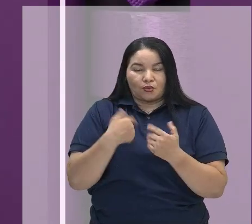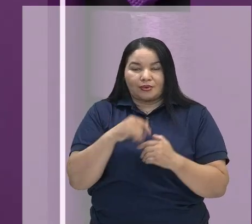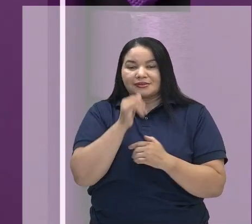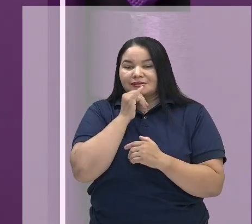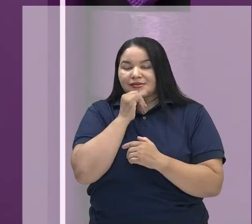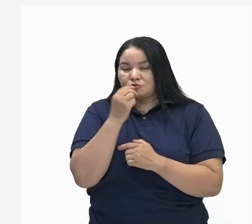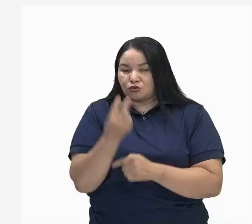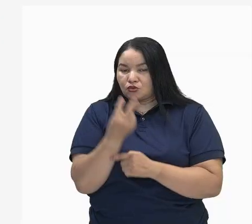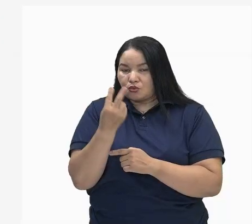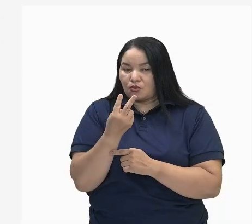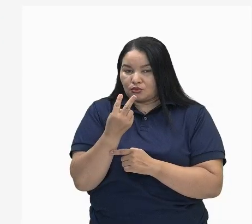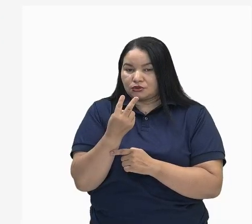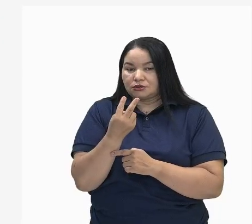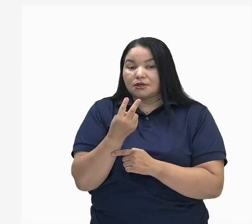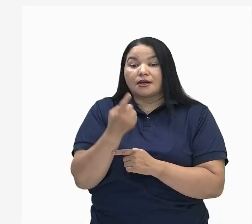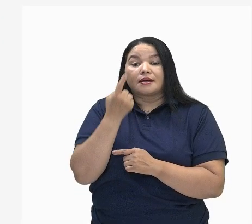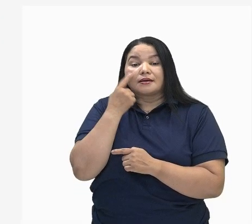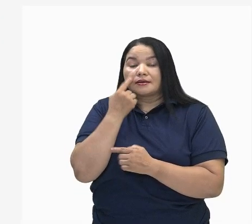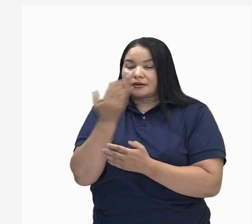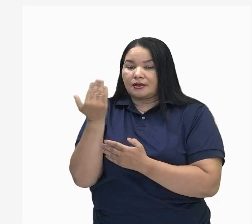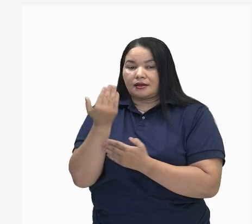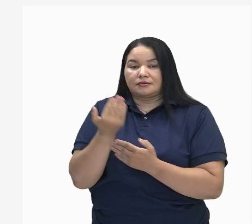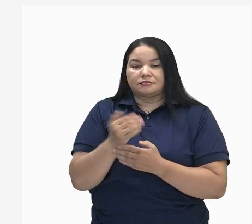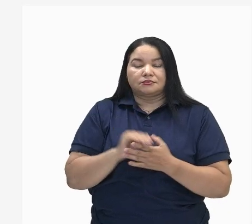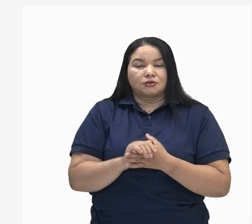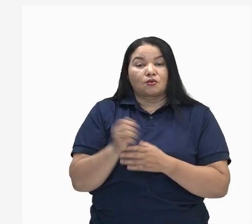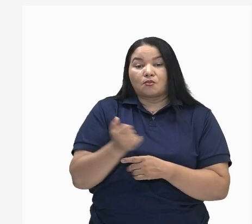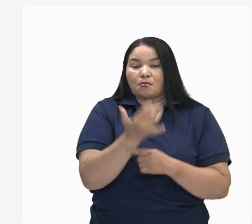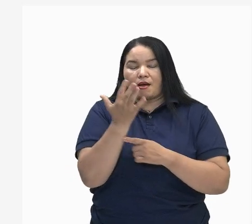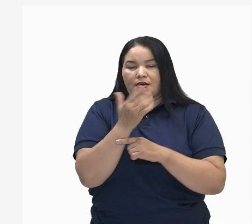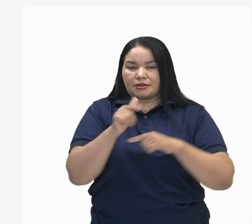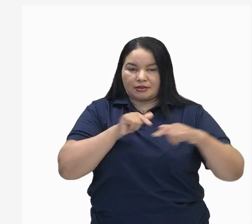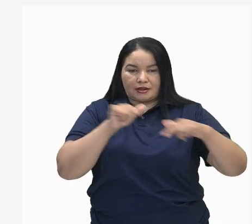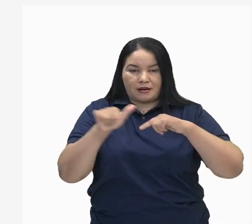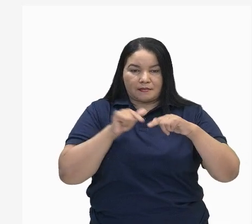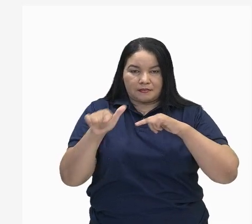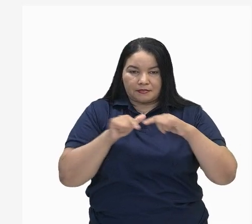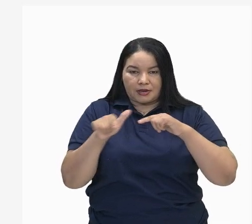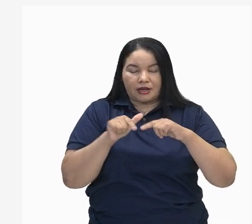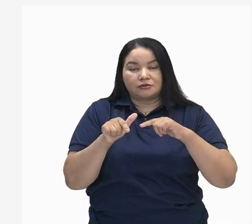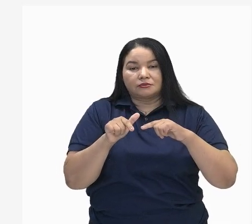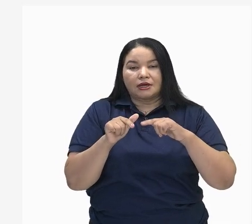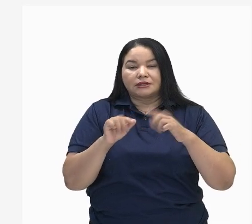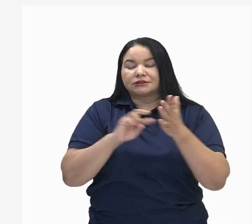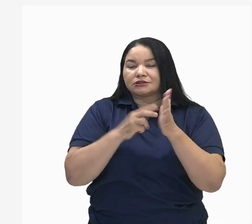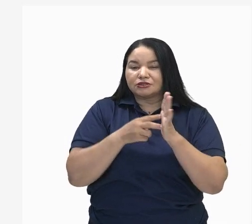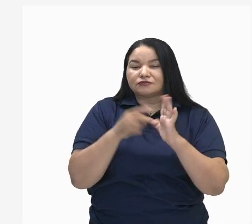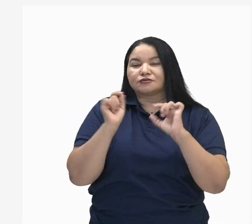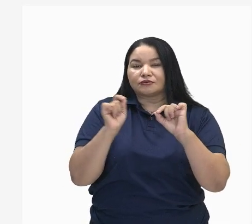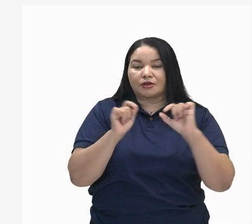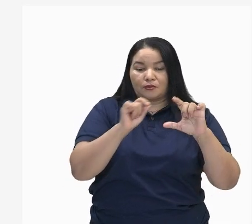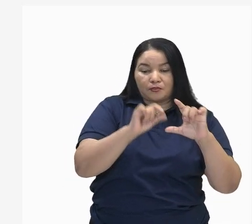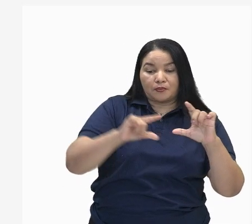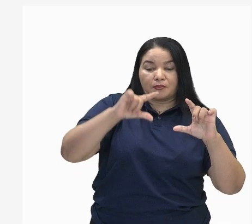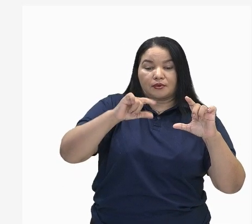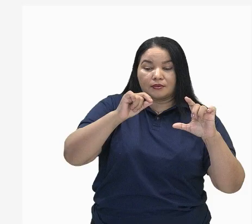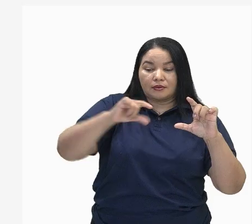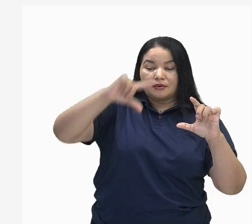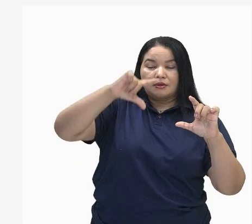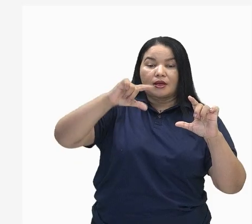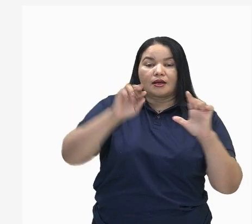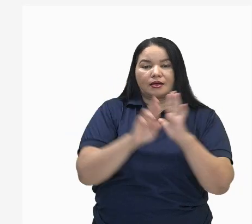que nós citamos para vocês, a distribuição da força de trabalho, significa, então, que cada fatia representa aí